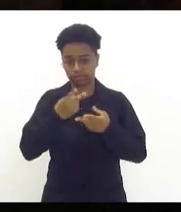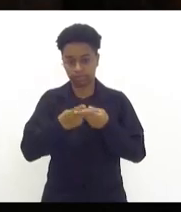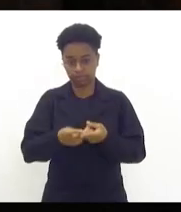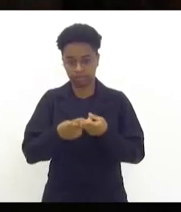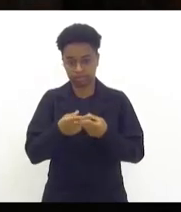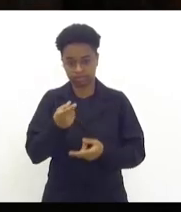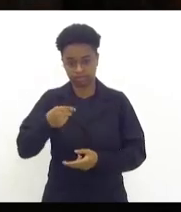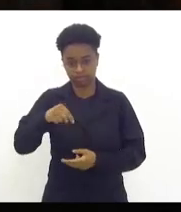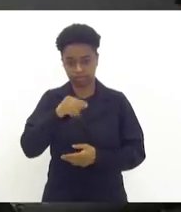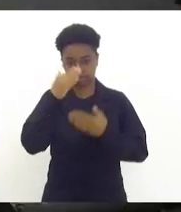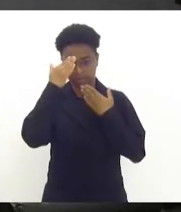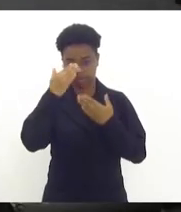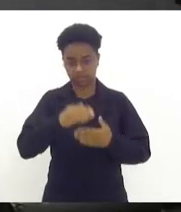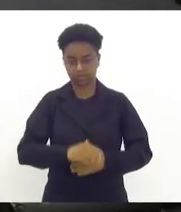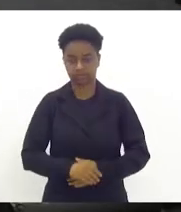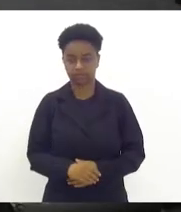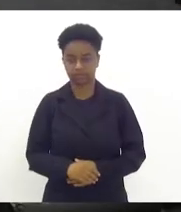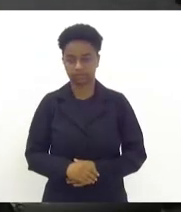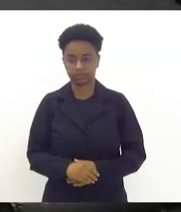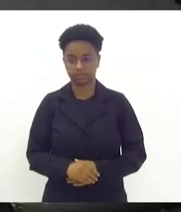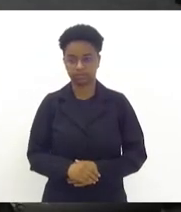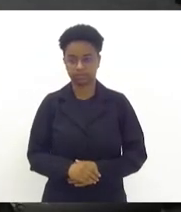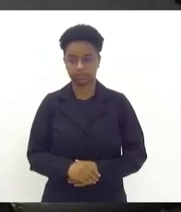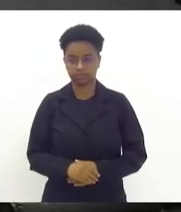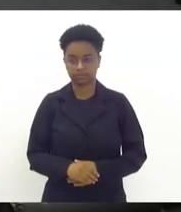me ouvindo. Muito obrigado.